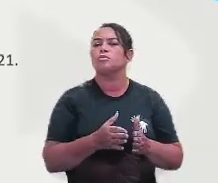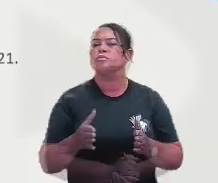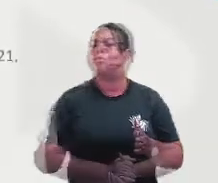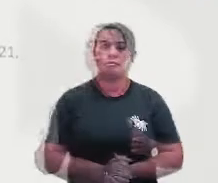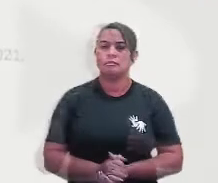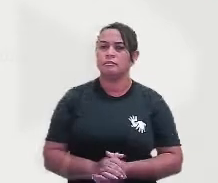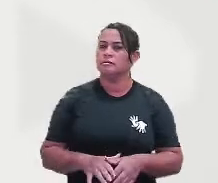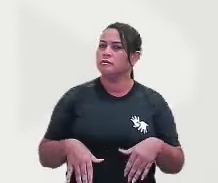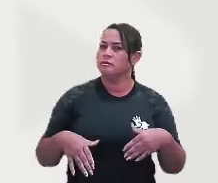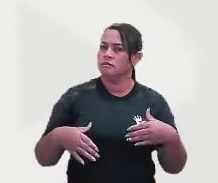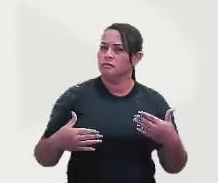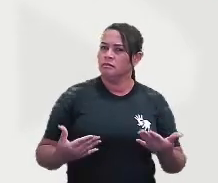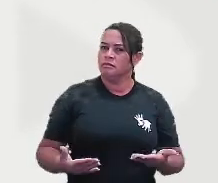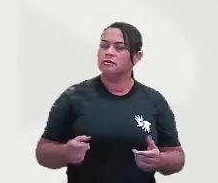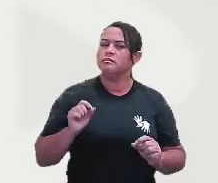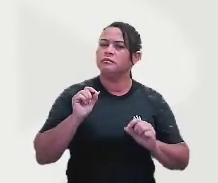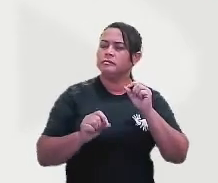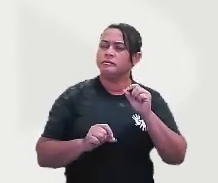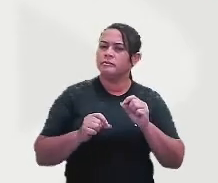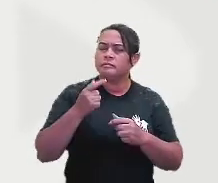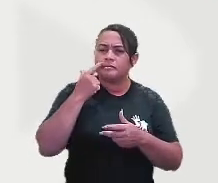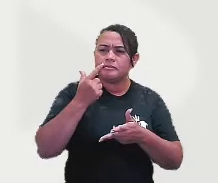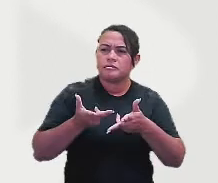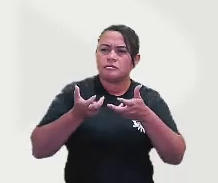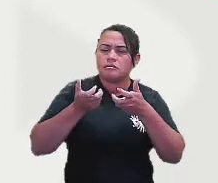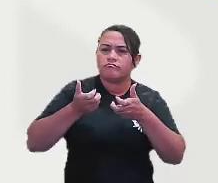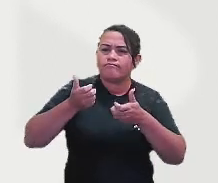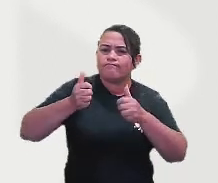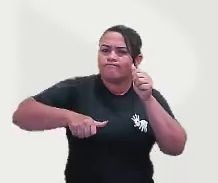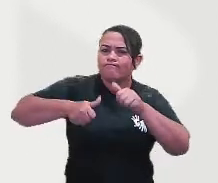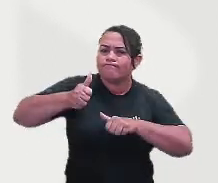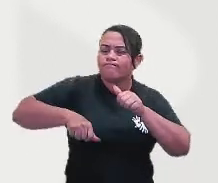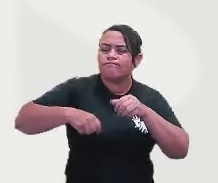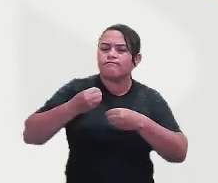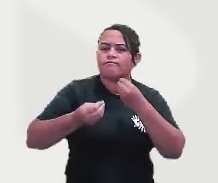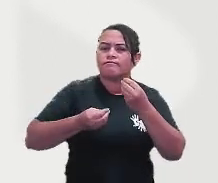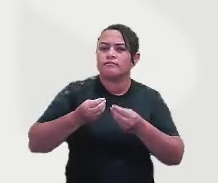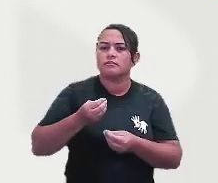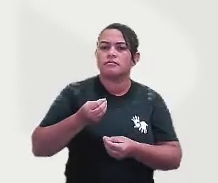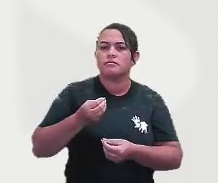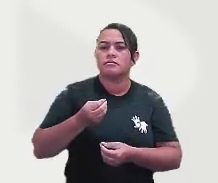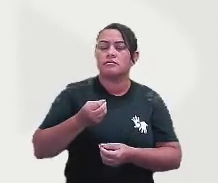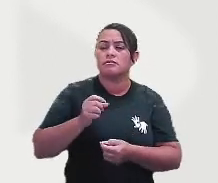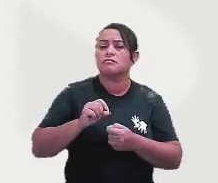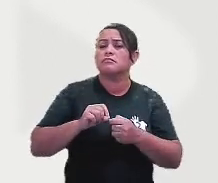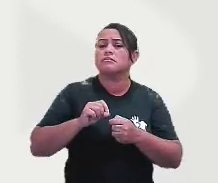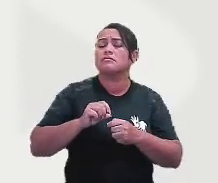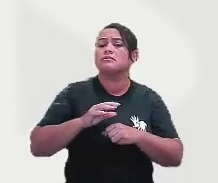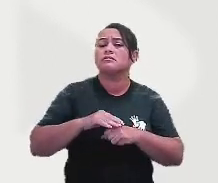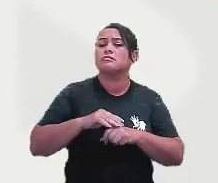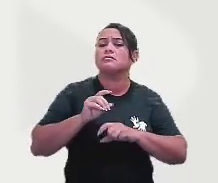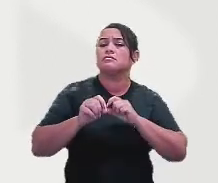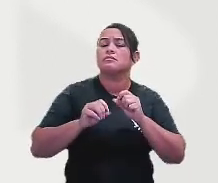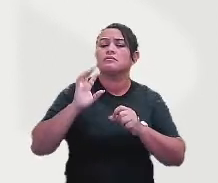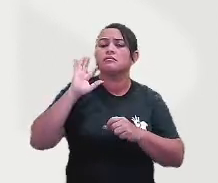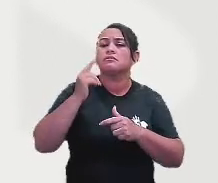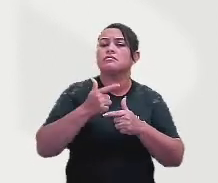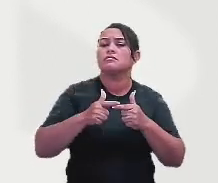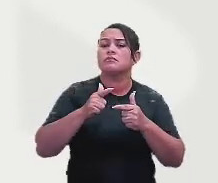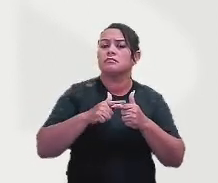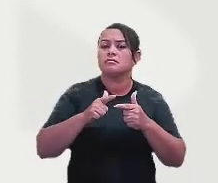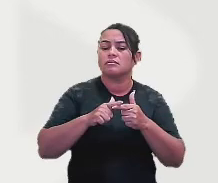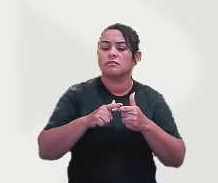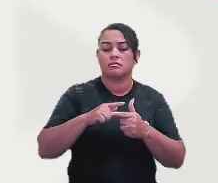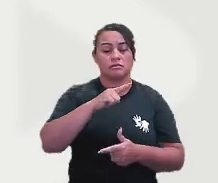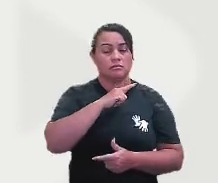século. Então, analisa bem aqui comigo. O que a gente precisa fazer para resolver aqui o problema?